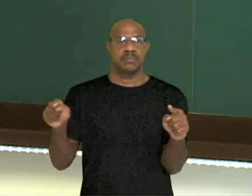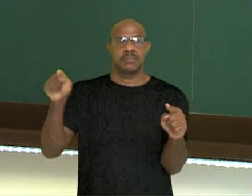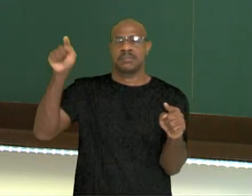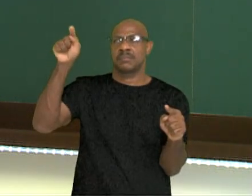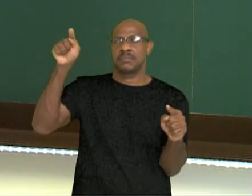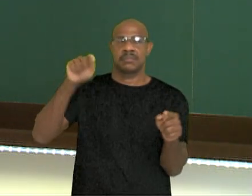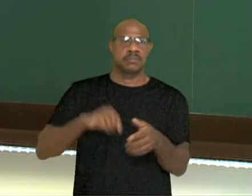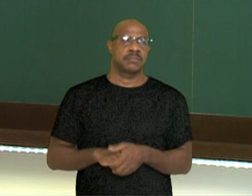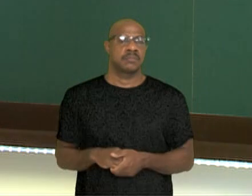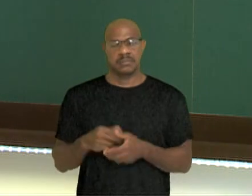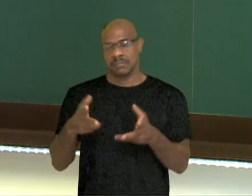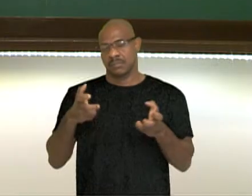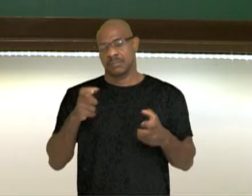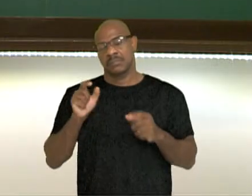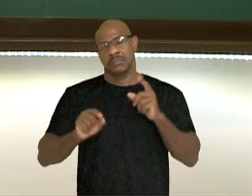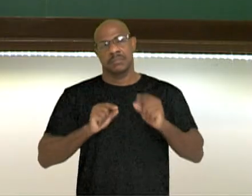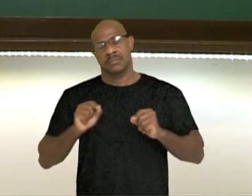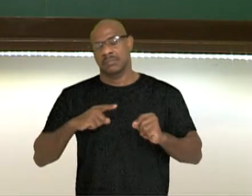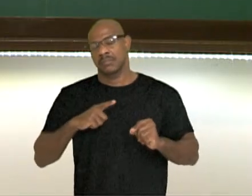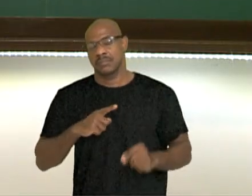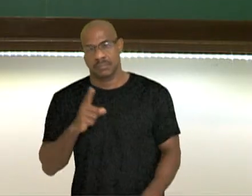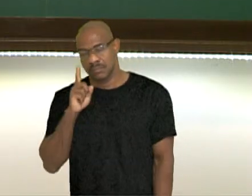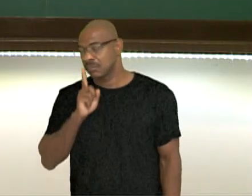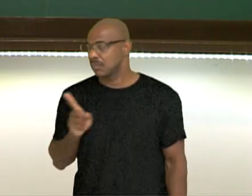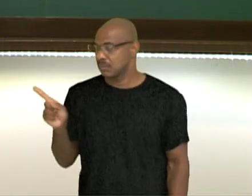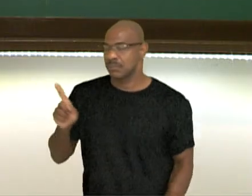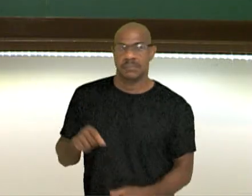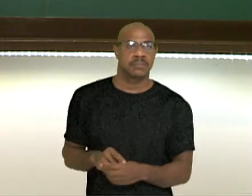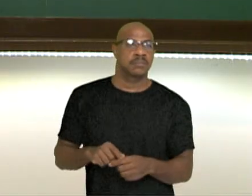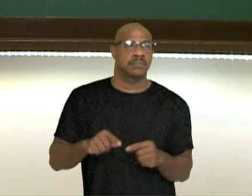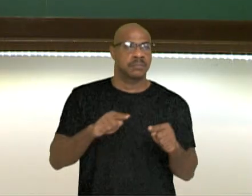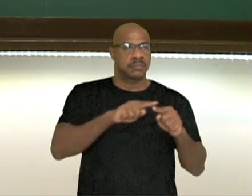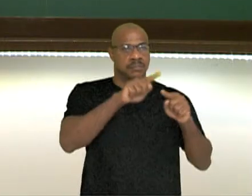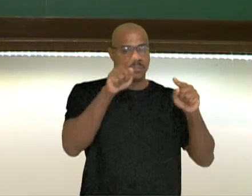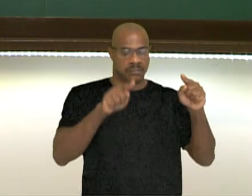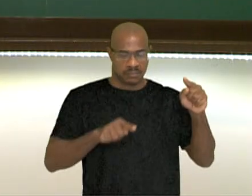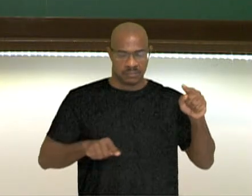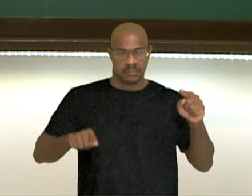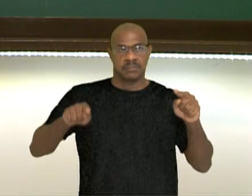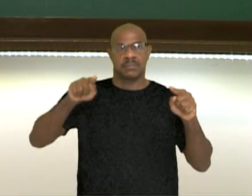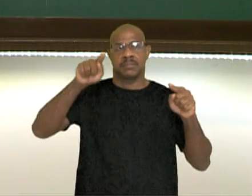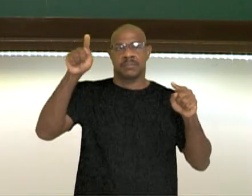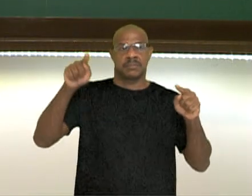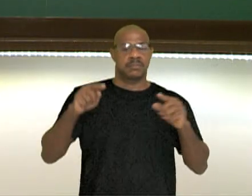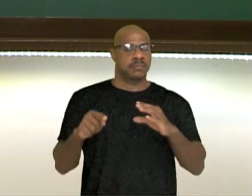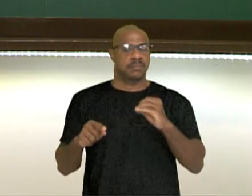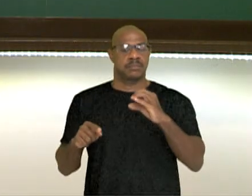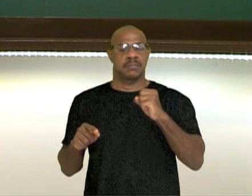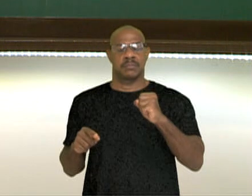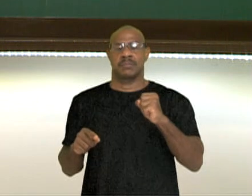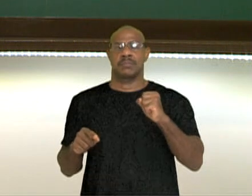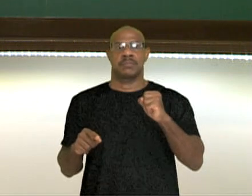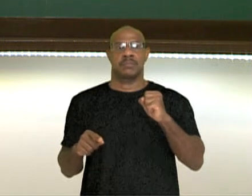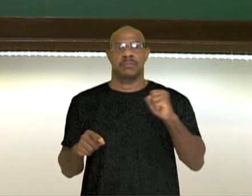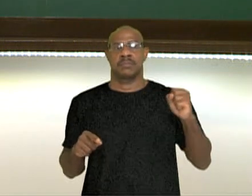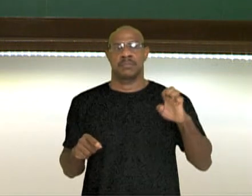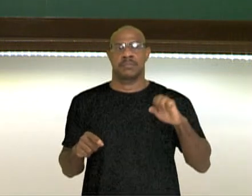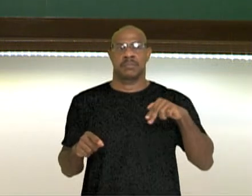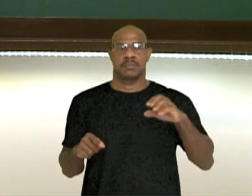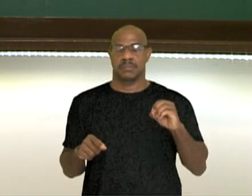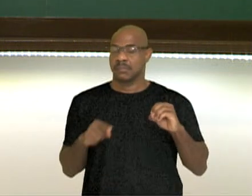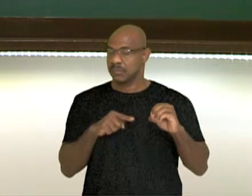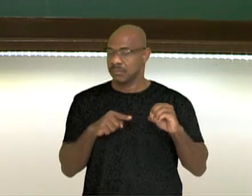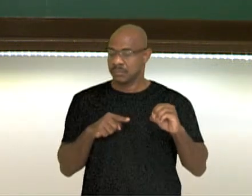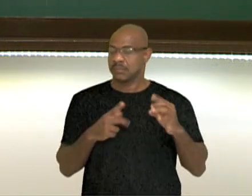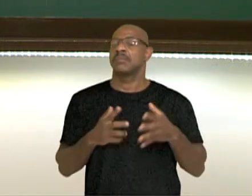ponto. Perceberam, né, que nós temos aqui o gráfico de uma função cosseno, né, exatamente, né, a